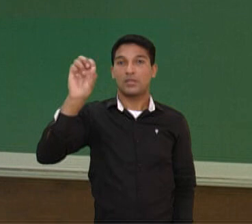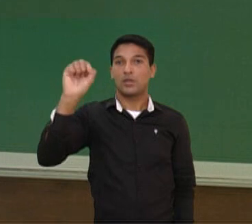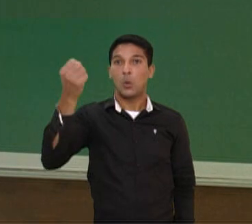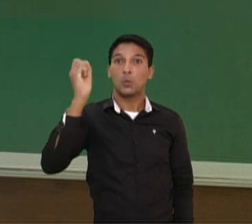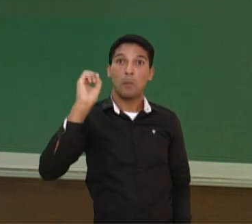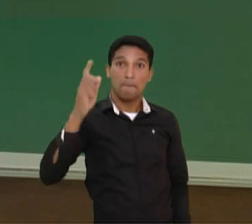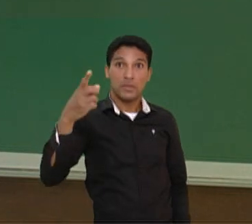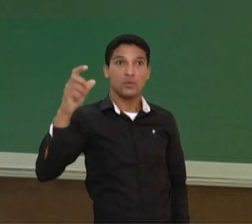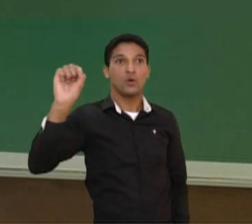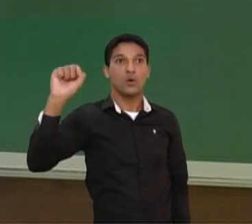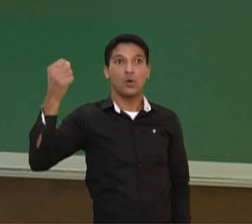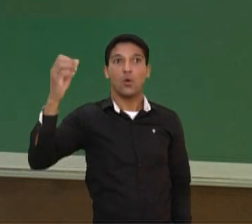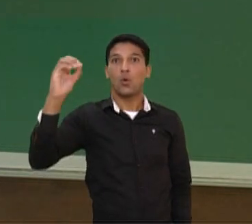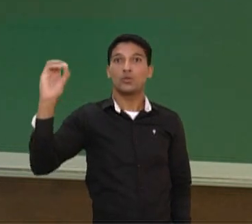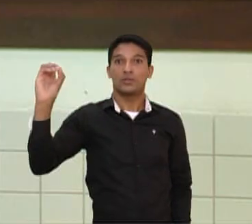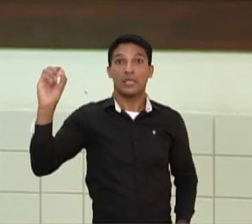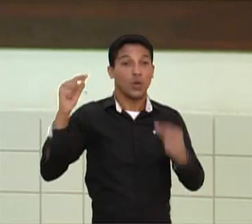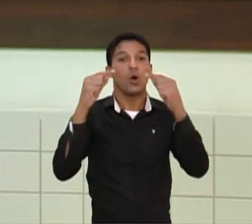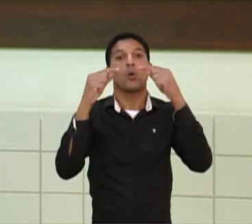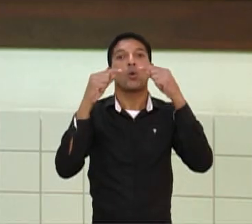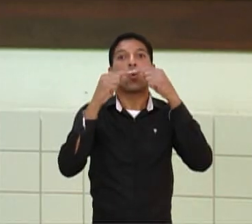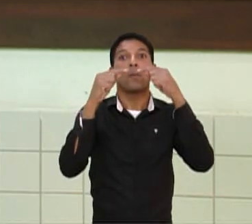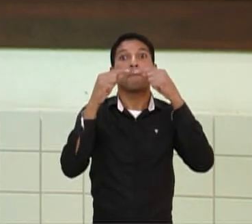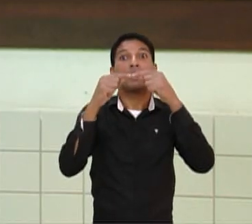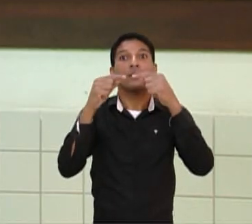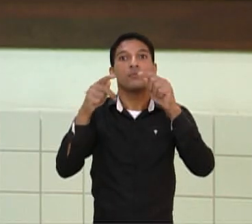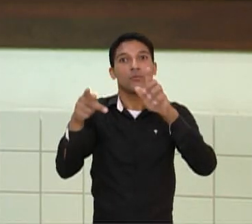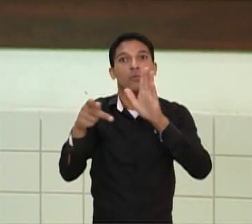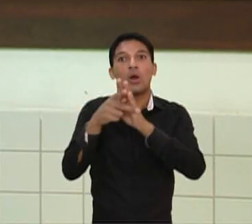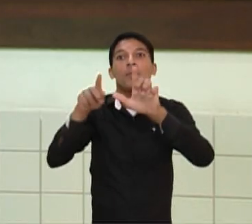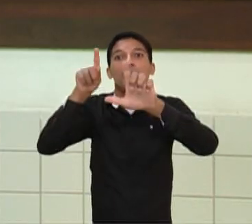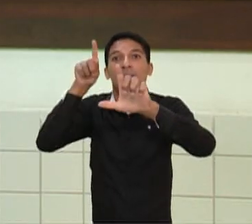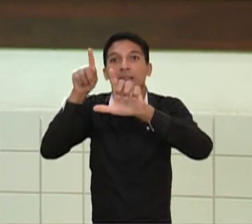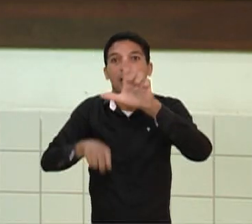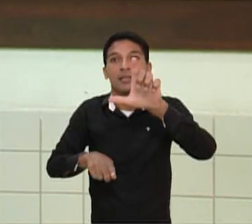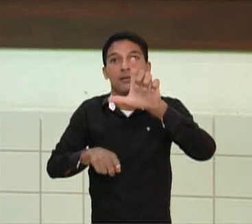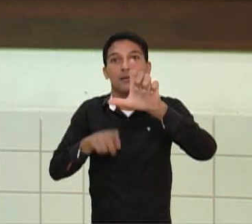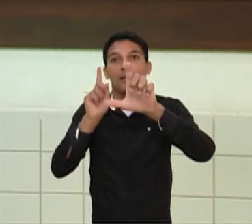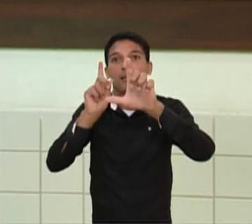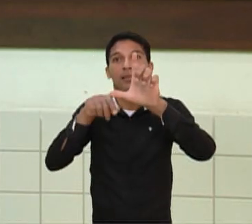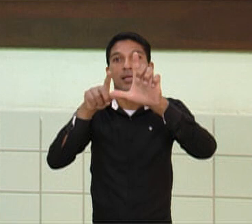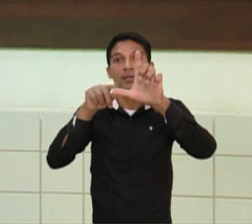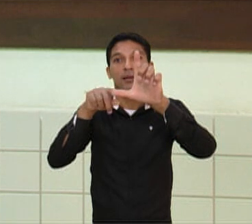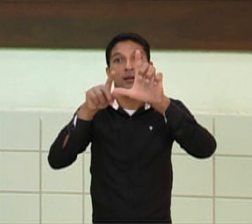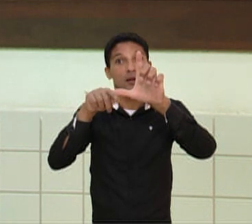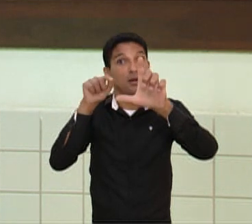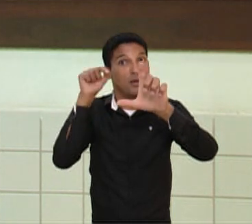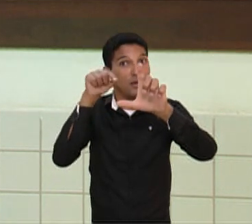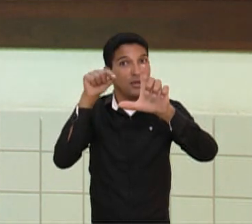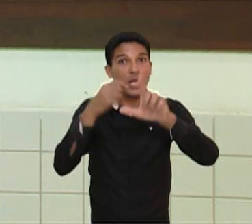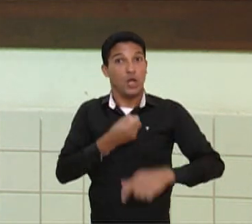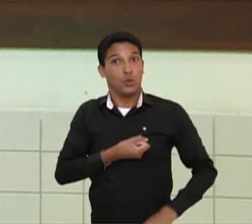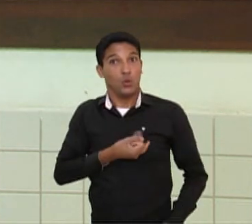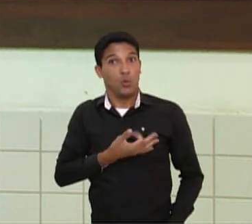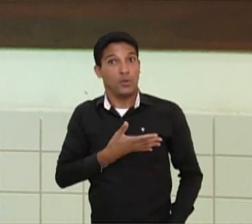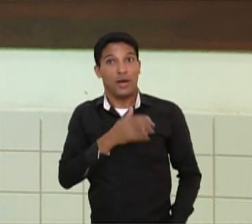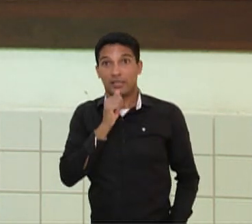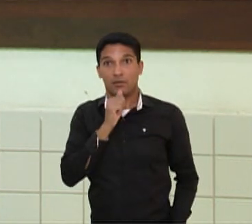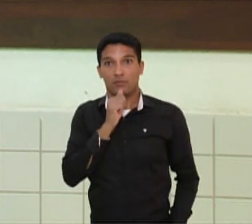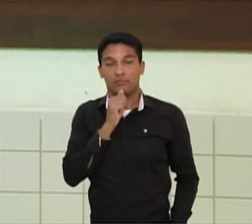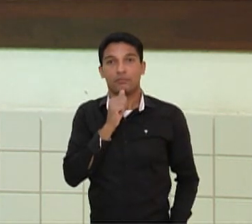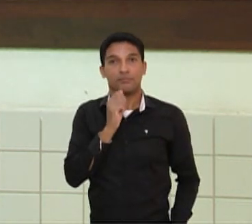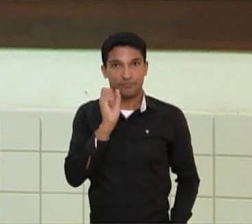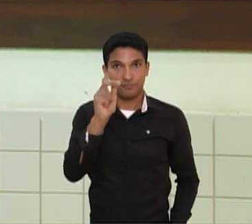358.800 combinações apenas para as letras, tá? Ainda não falamos dos números, então vamos a eles